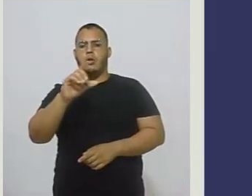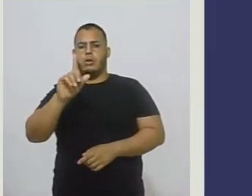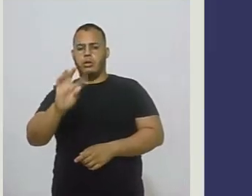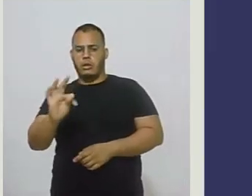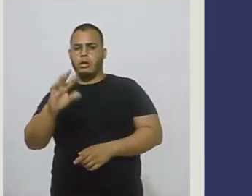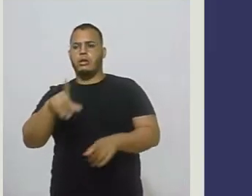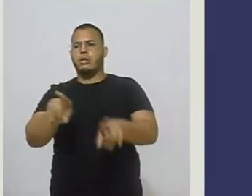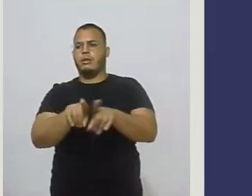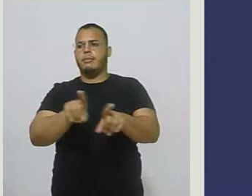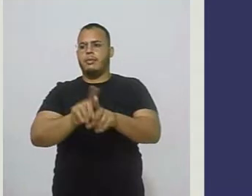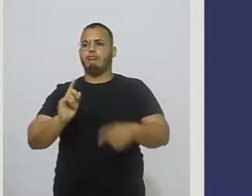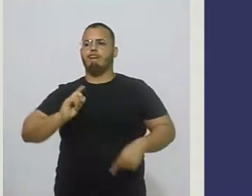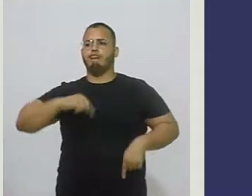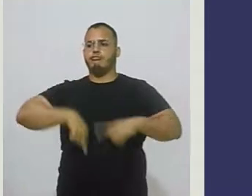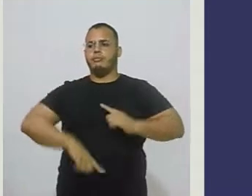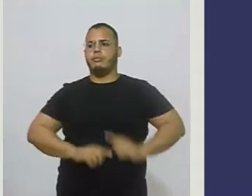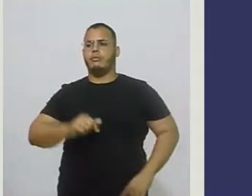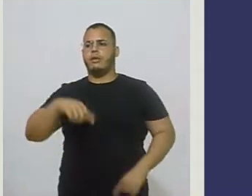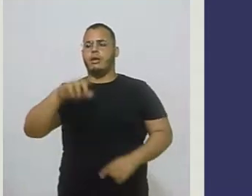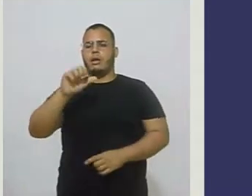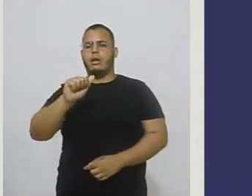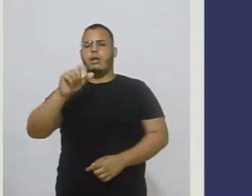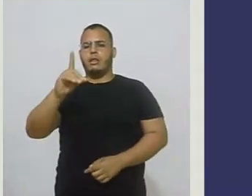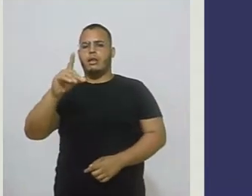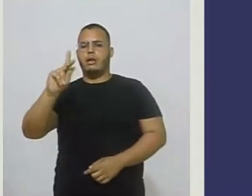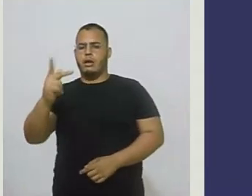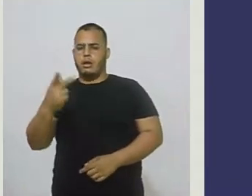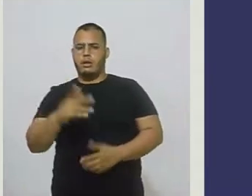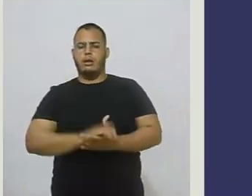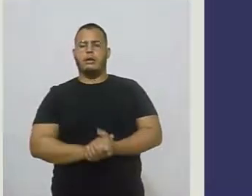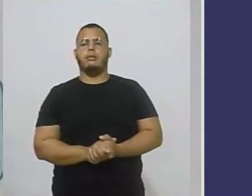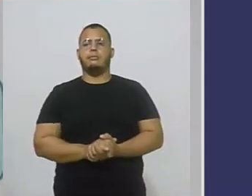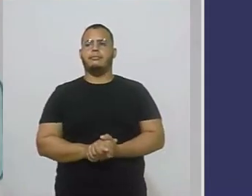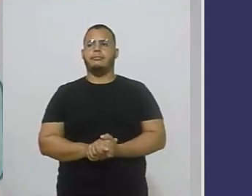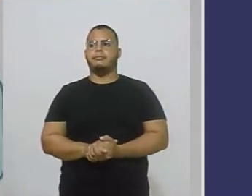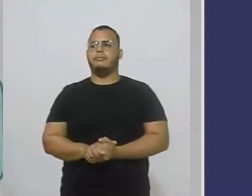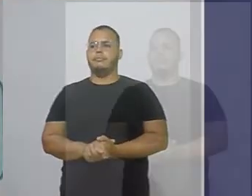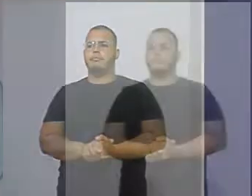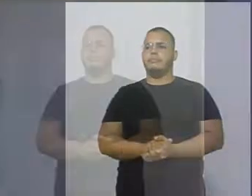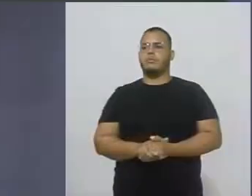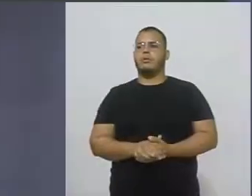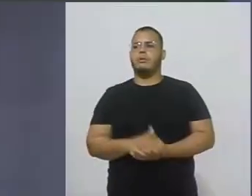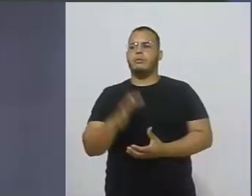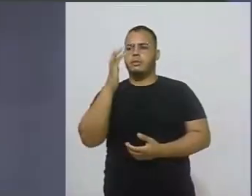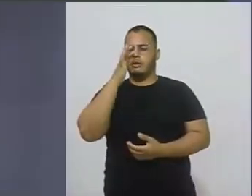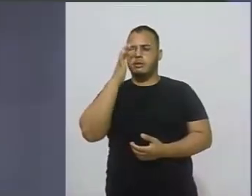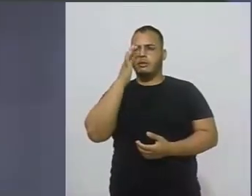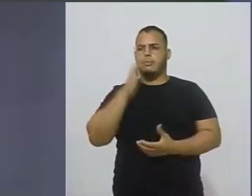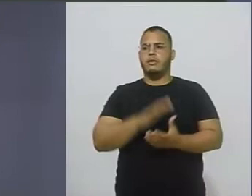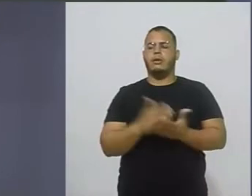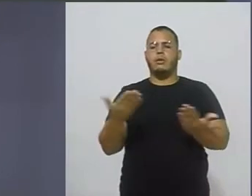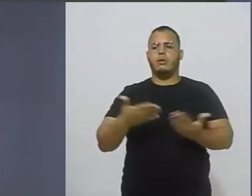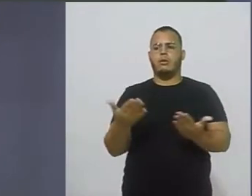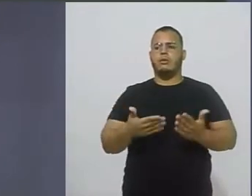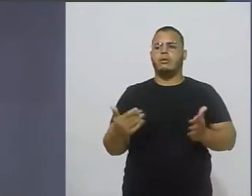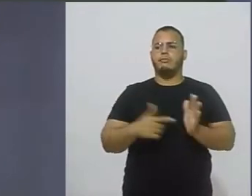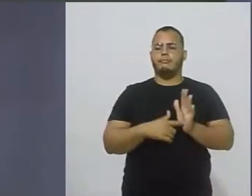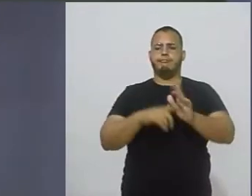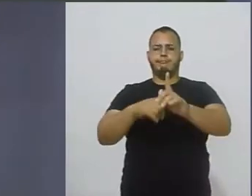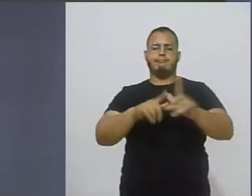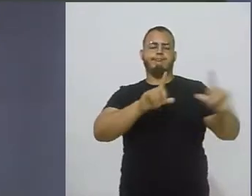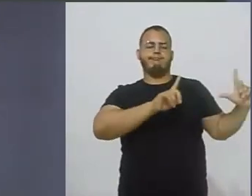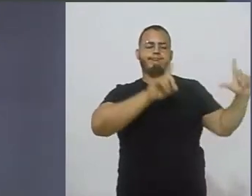por fim, hormônio antidiurético, que é o ADH. A gente tem aqui ó, uma tabela rapidinha para a gente